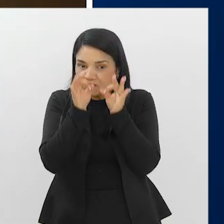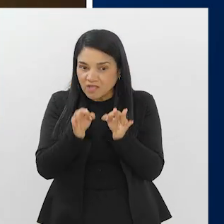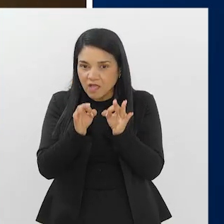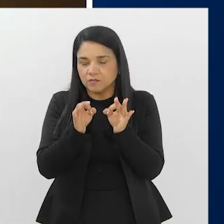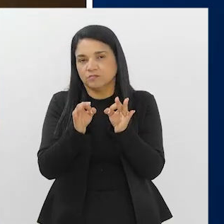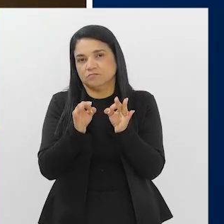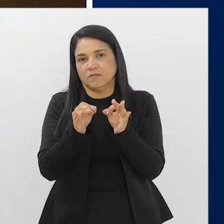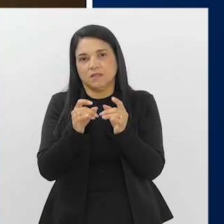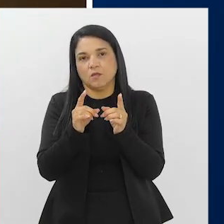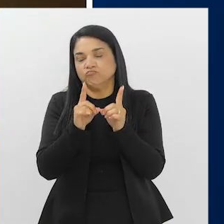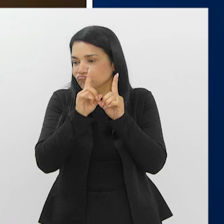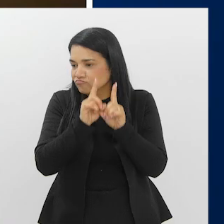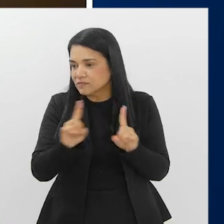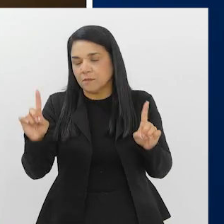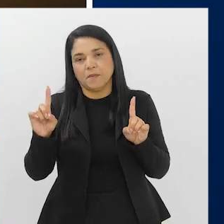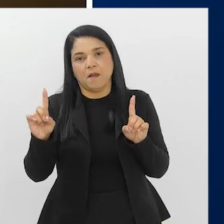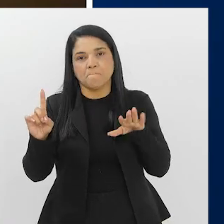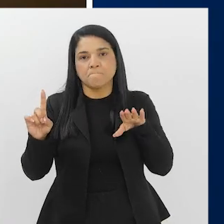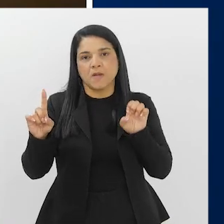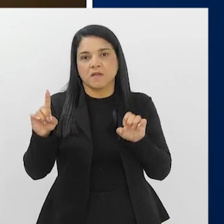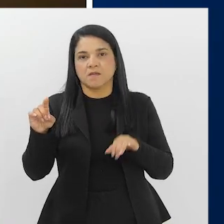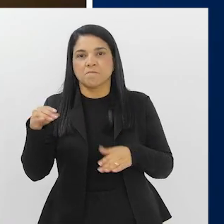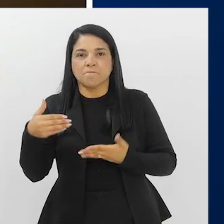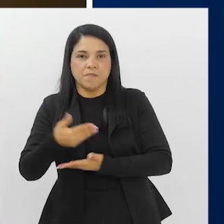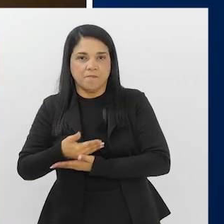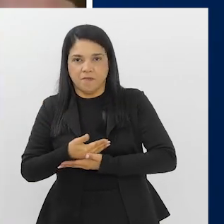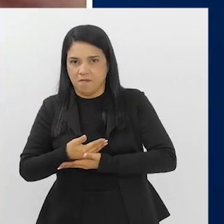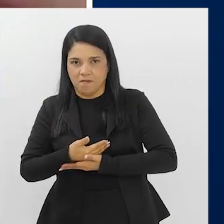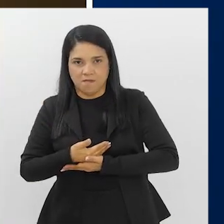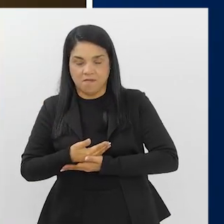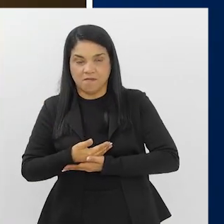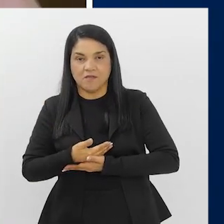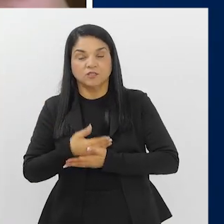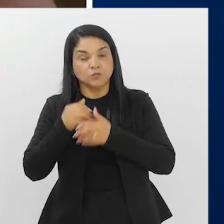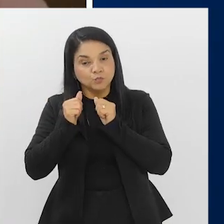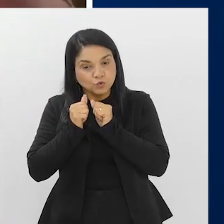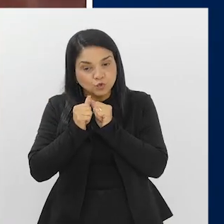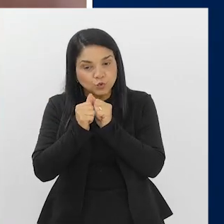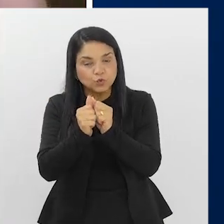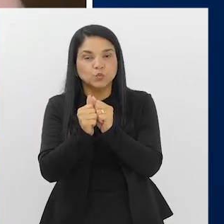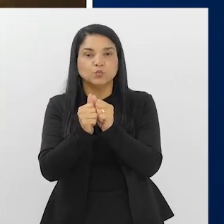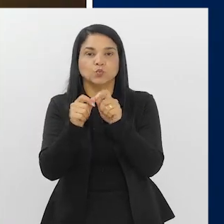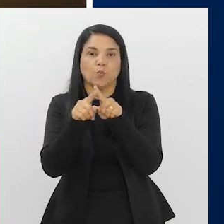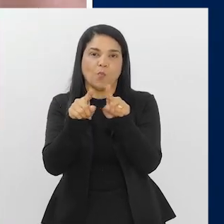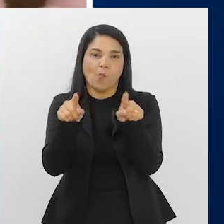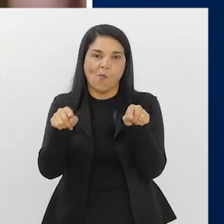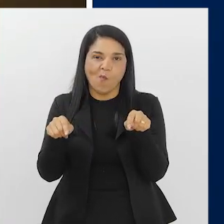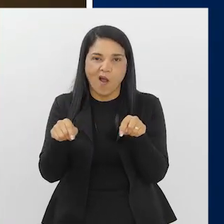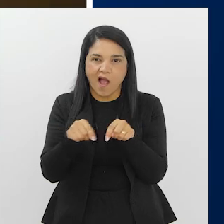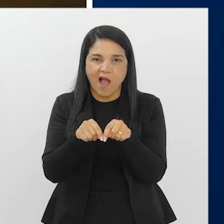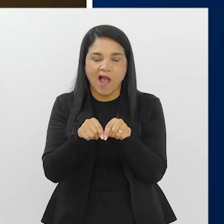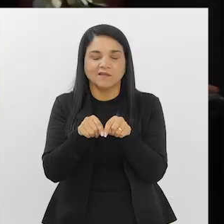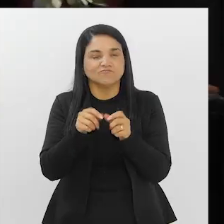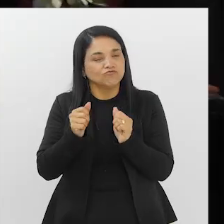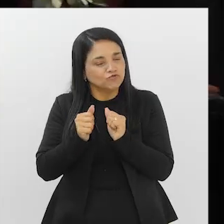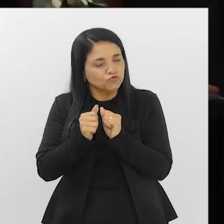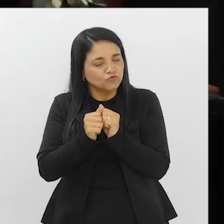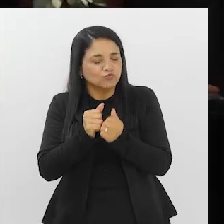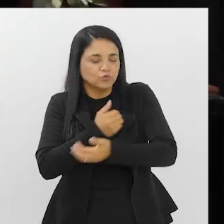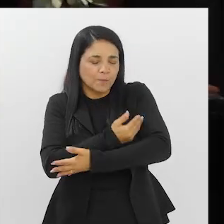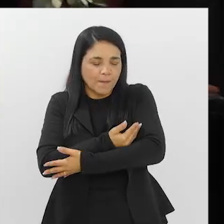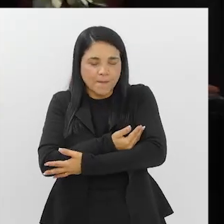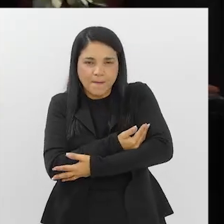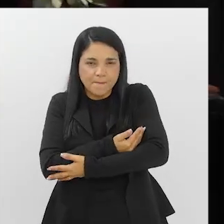não se separar e você ter direito a essa hora de ouro, a não ter a separação e vai todo mundo junto para o quarto, em nenhum momento